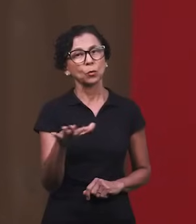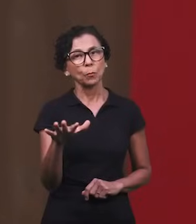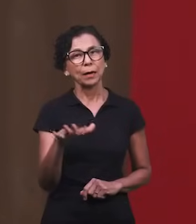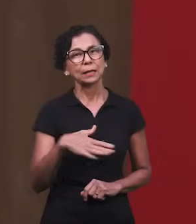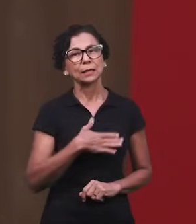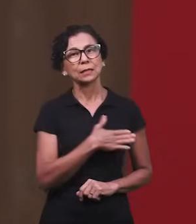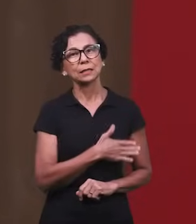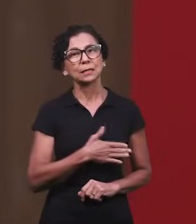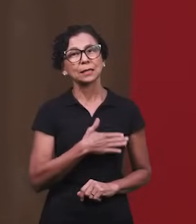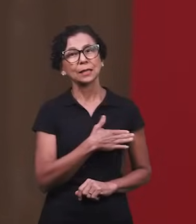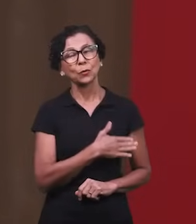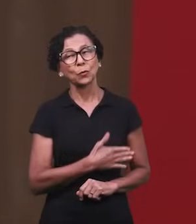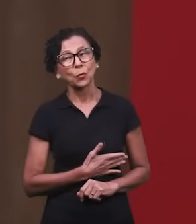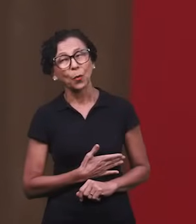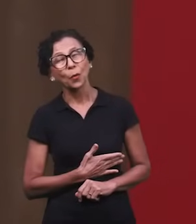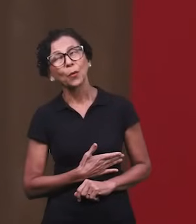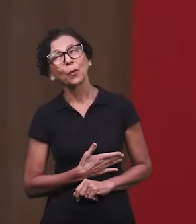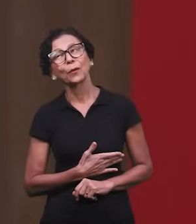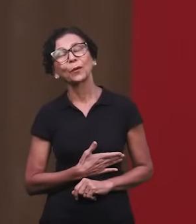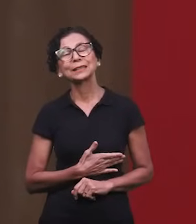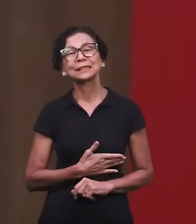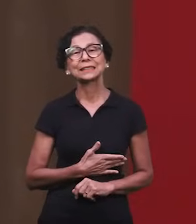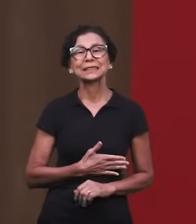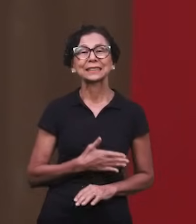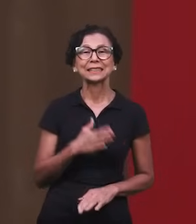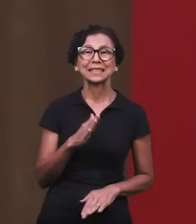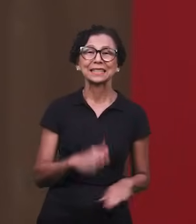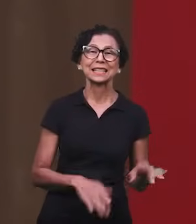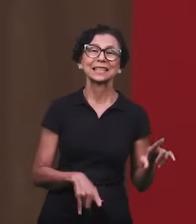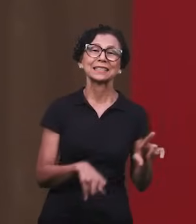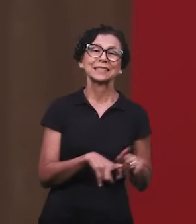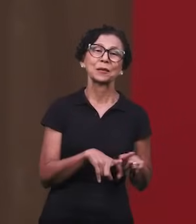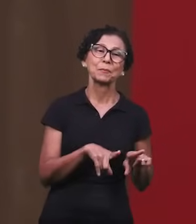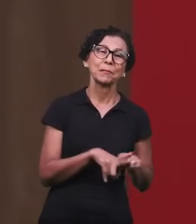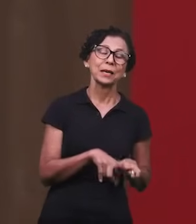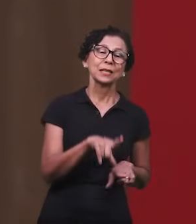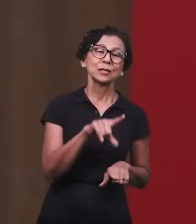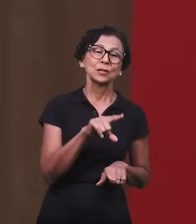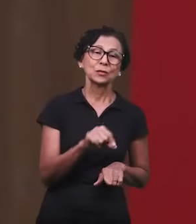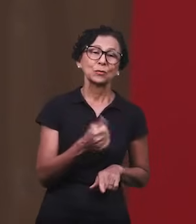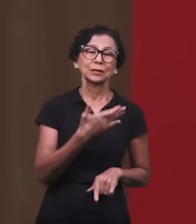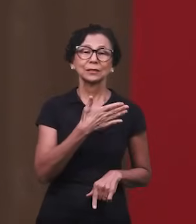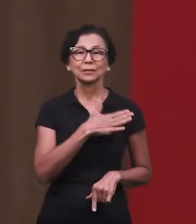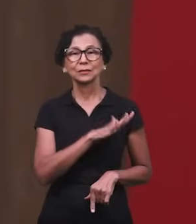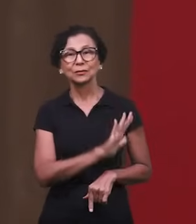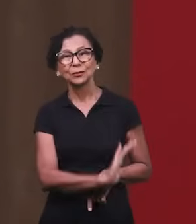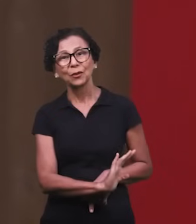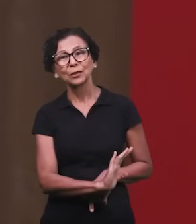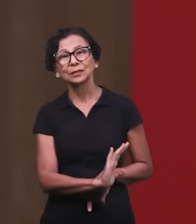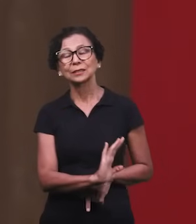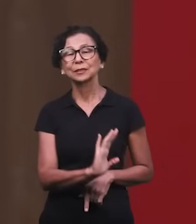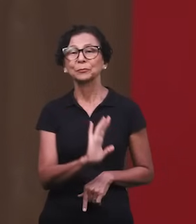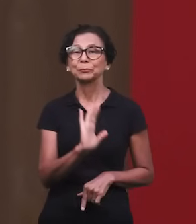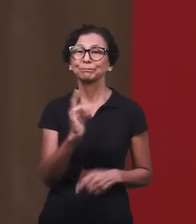determinado momento de sua vida, você tem que fazer o que não gosta também, e assim conciliar a sua vocação com a